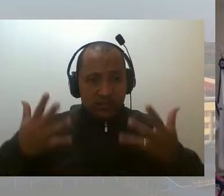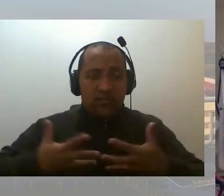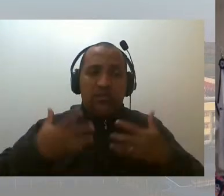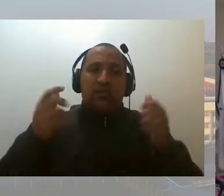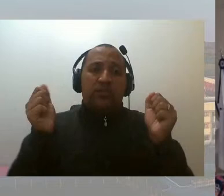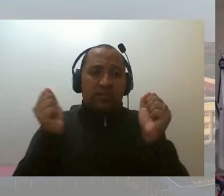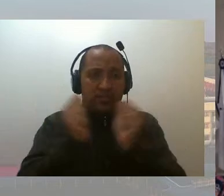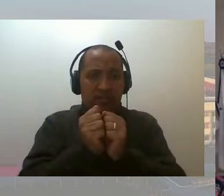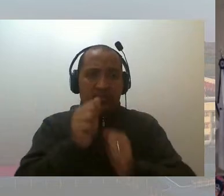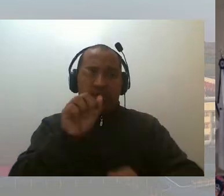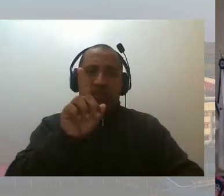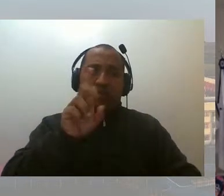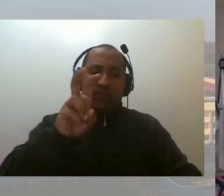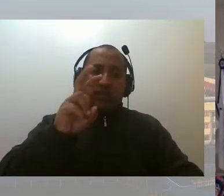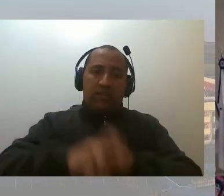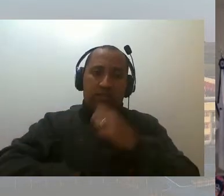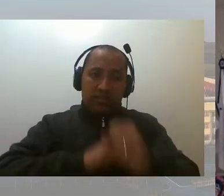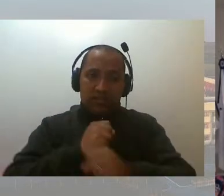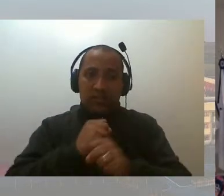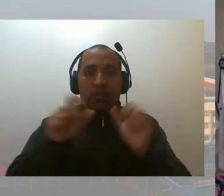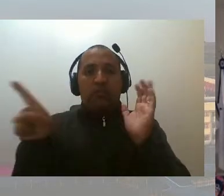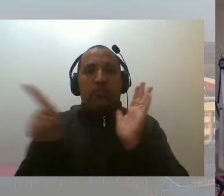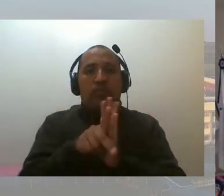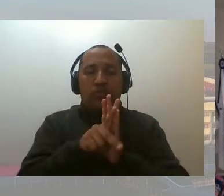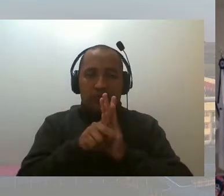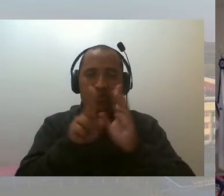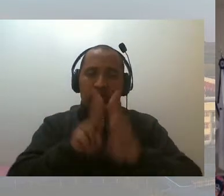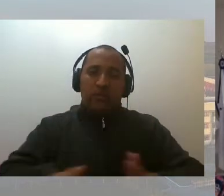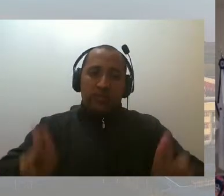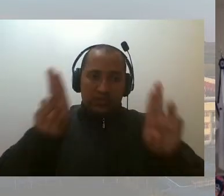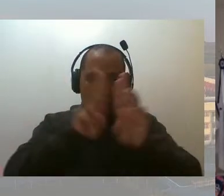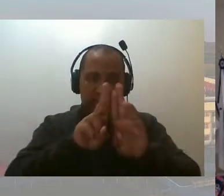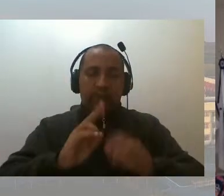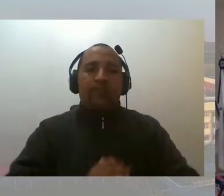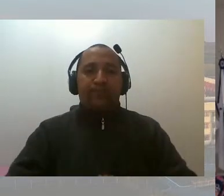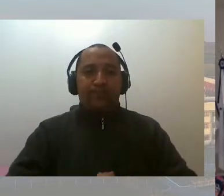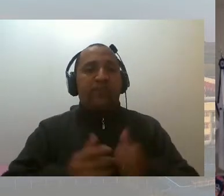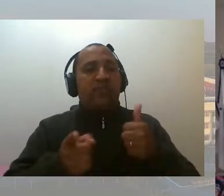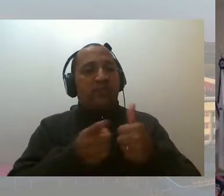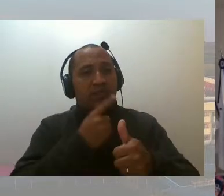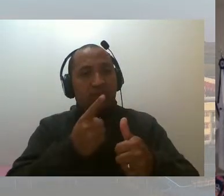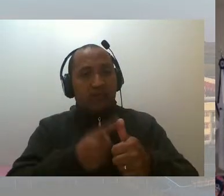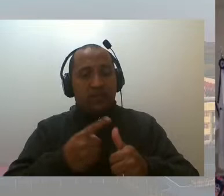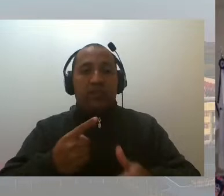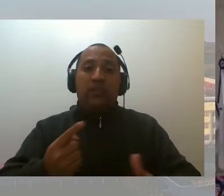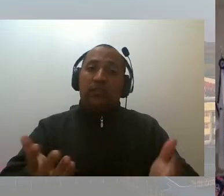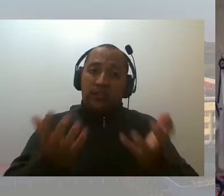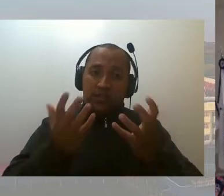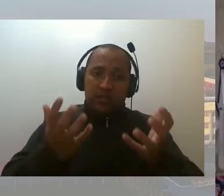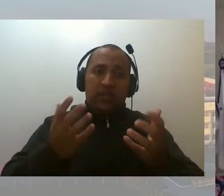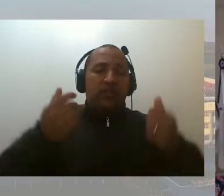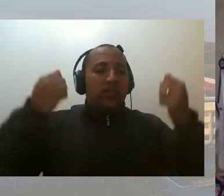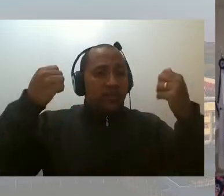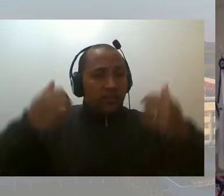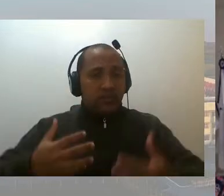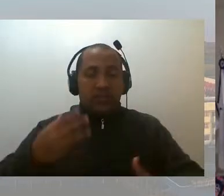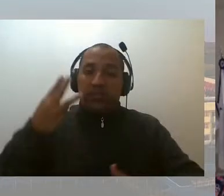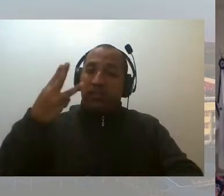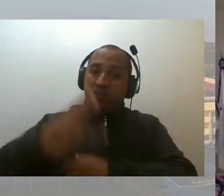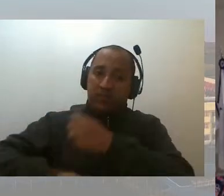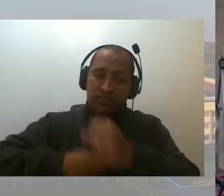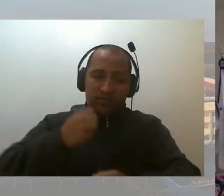aos 15 anos desta universidade. Primeiro, gostaríamos de demarcar que, após 3 anos de